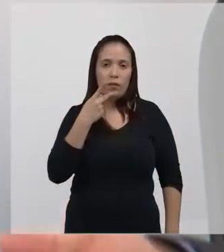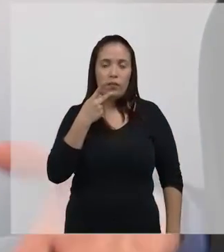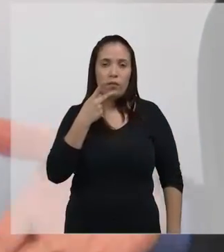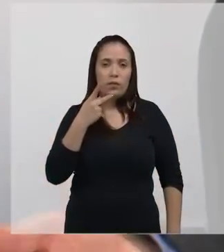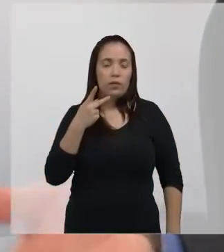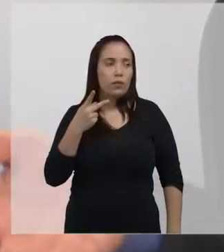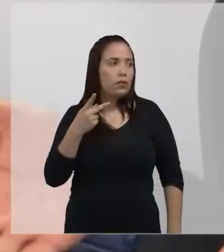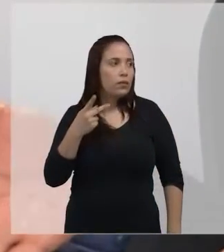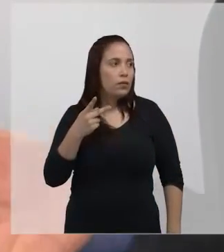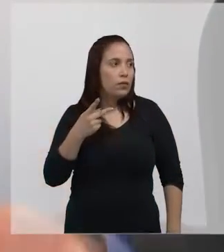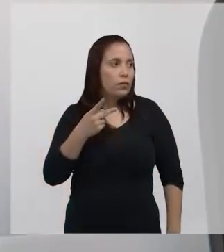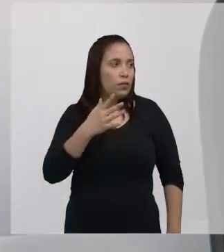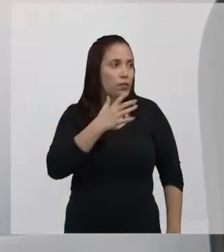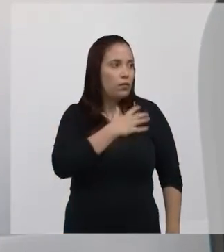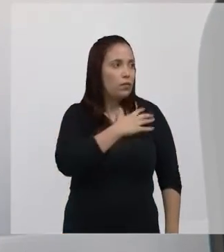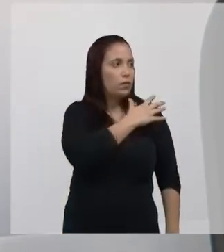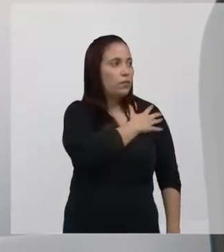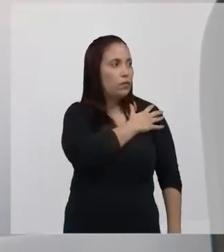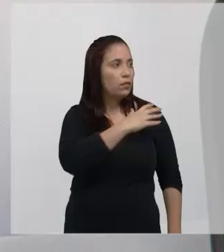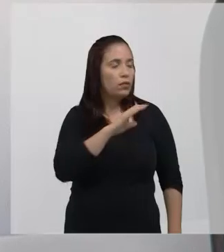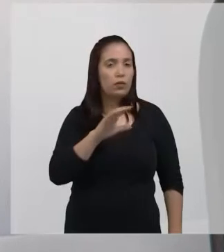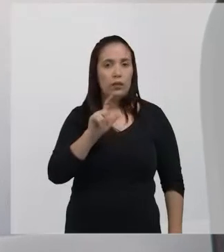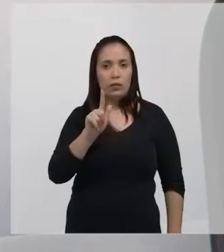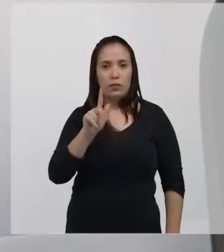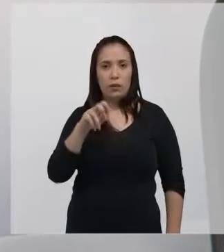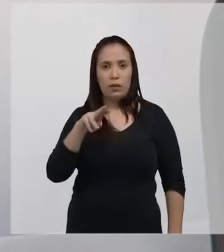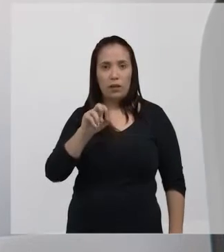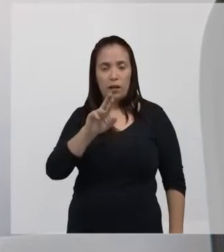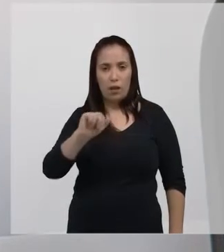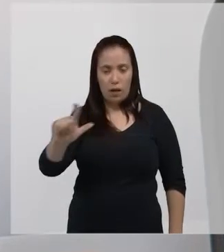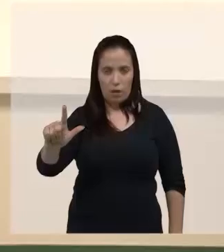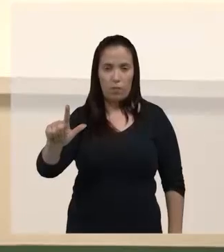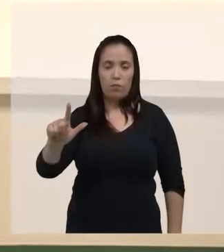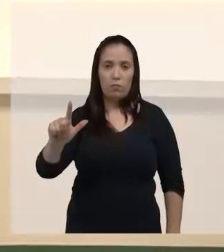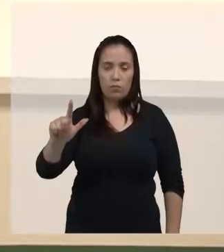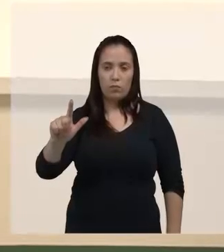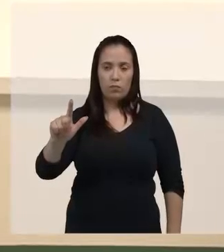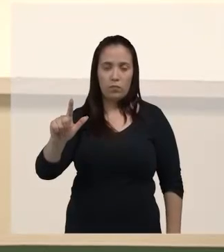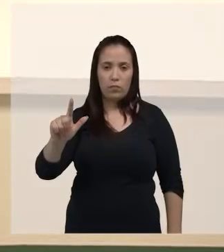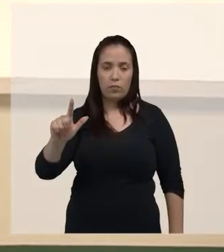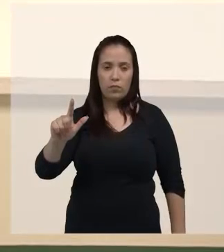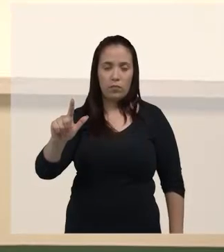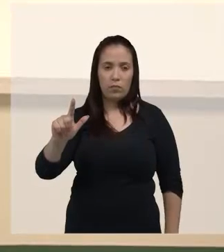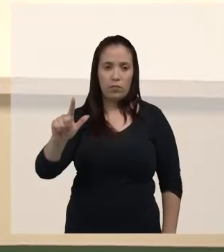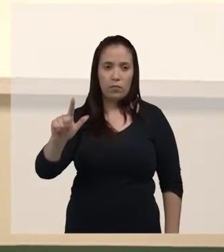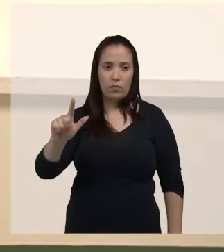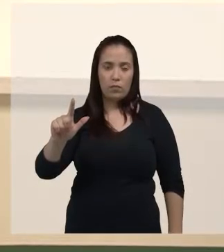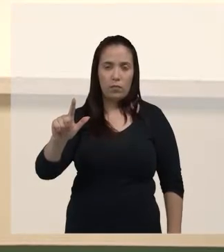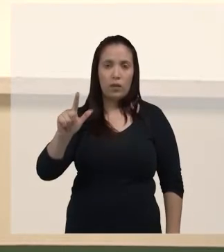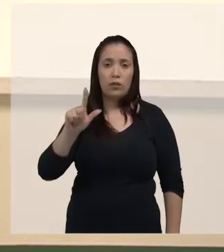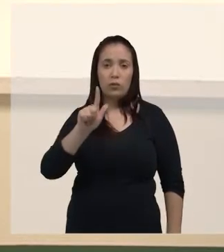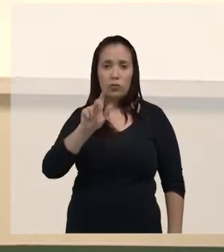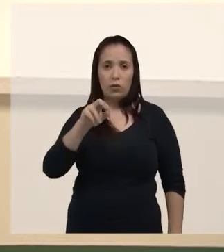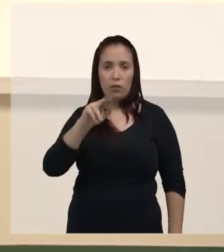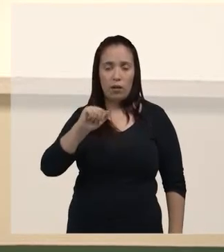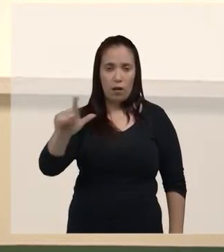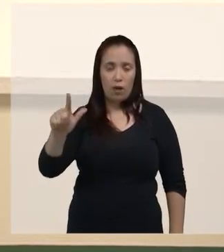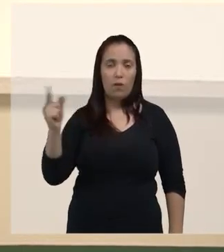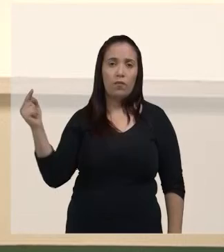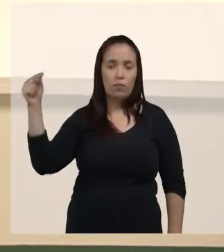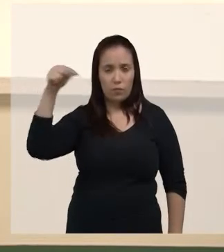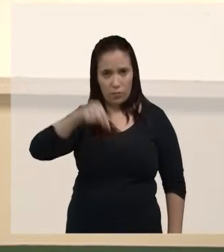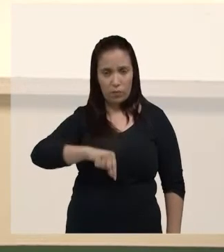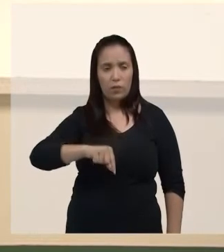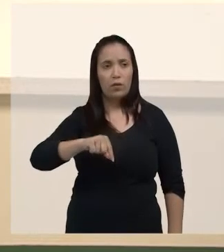para o general Teófilo. Não, eu não estou falando... Eu não disse nem nome do general. Não, mas eu estou dizendo que não disse nem nome dele. Para o general Teófilo vir, por